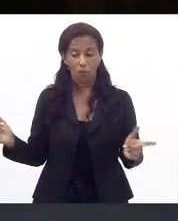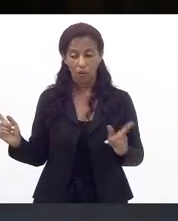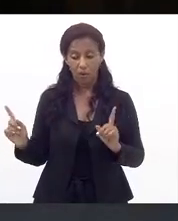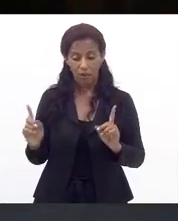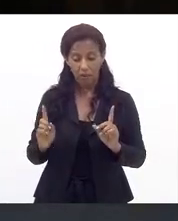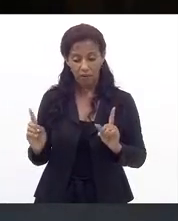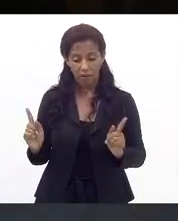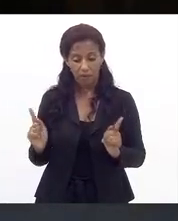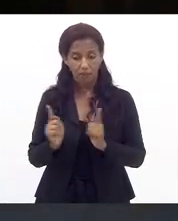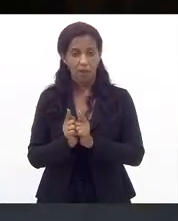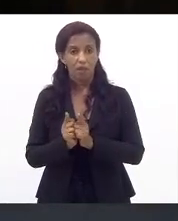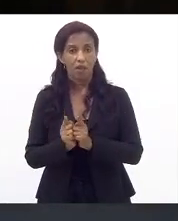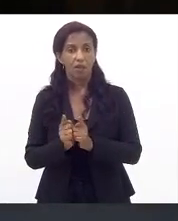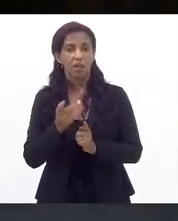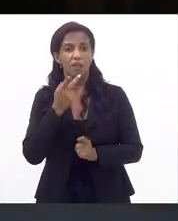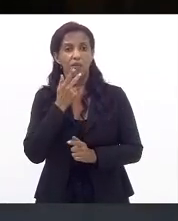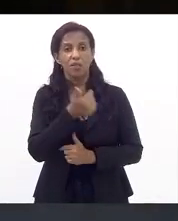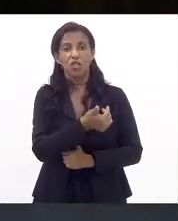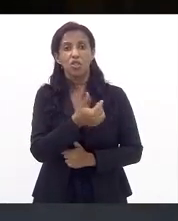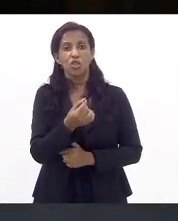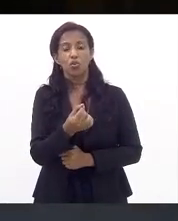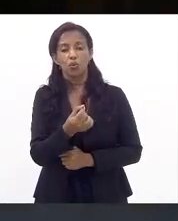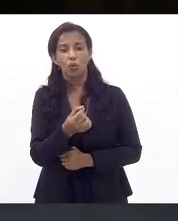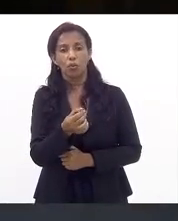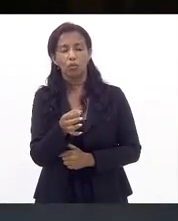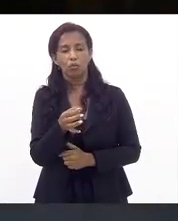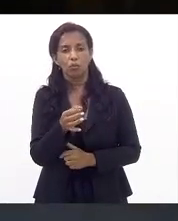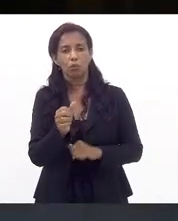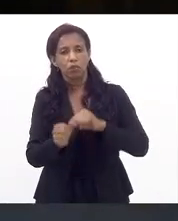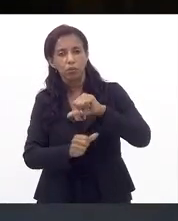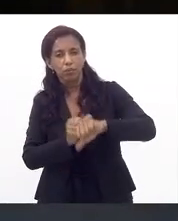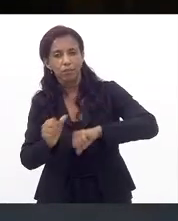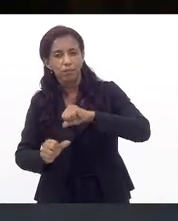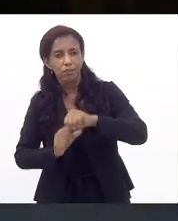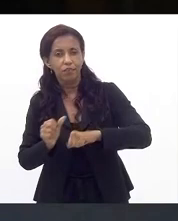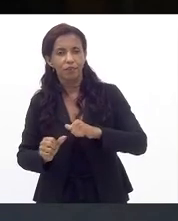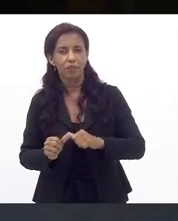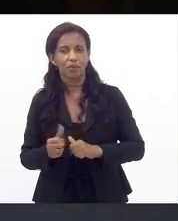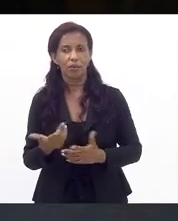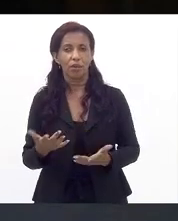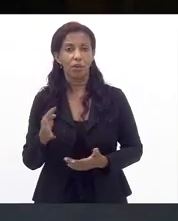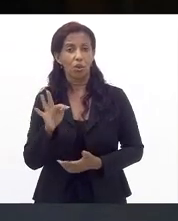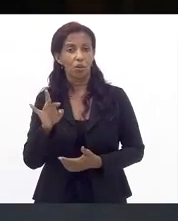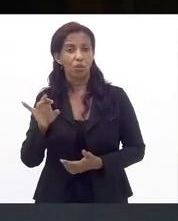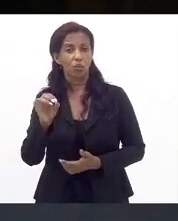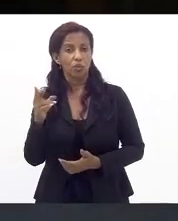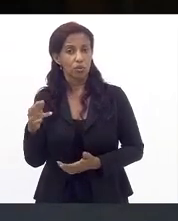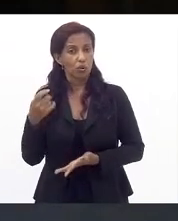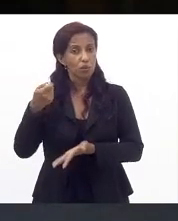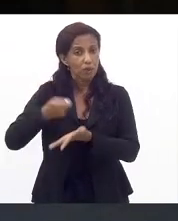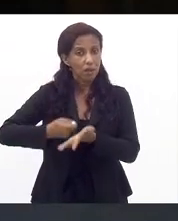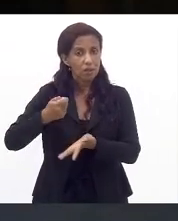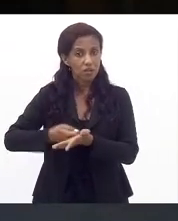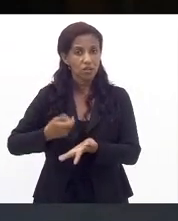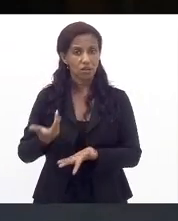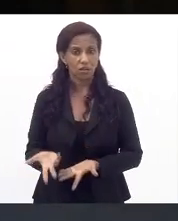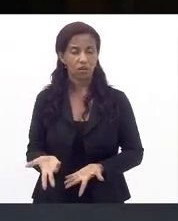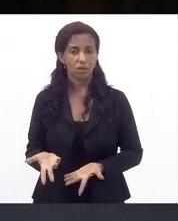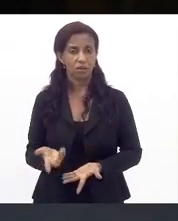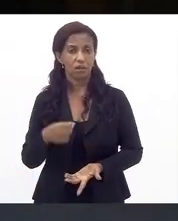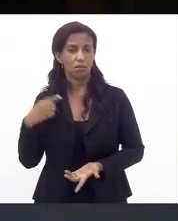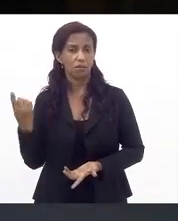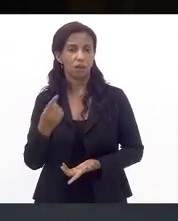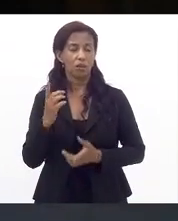fazer um global de 18 atualizado só para Vocês entenderam Tesouro Nacional tem resistência ISO